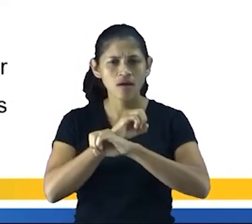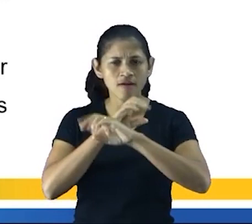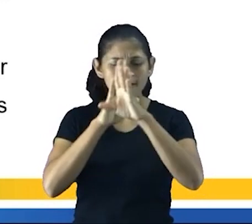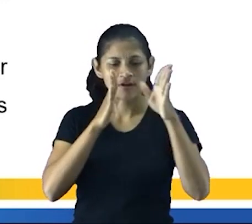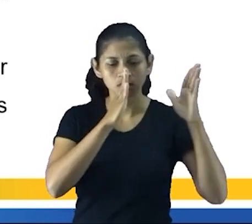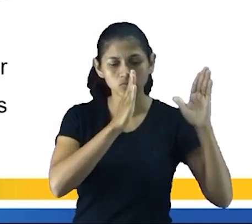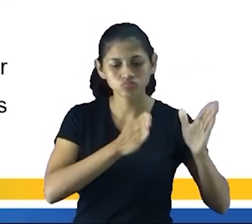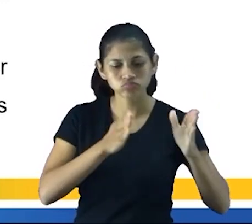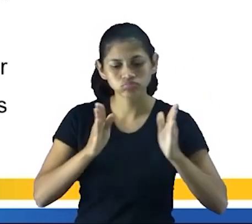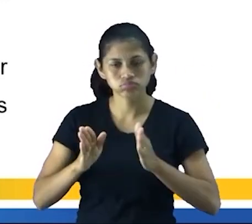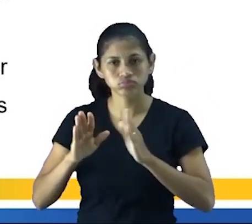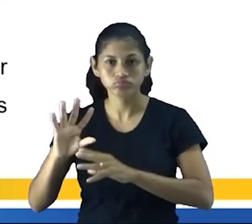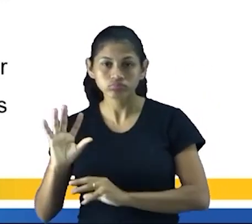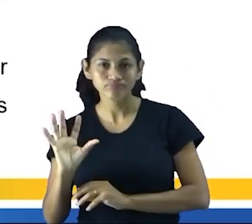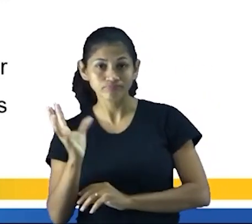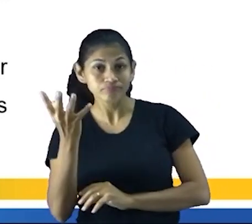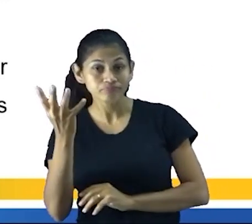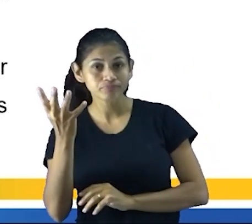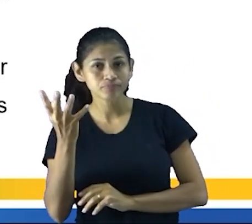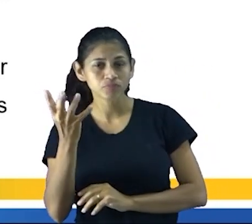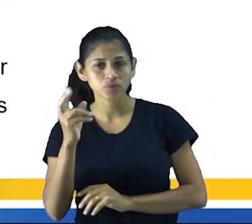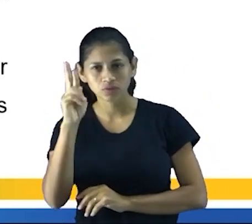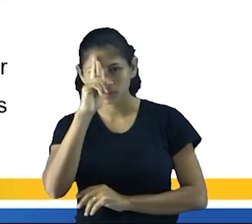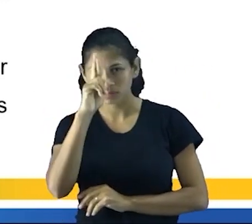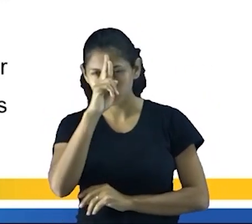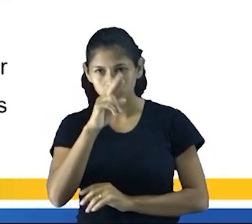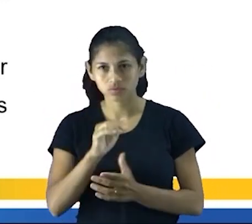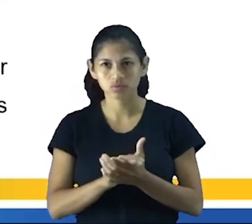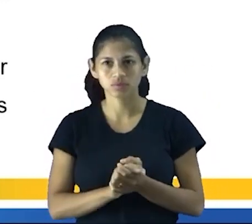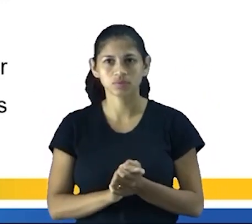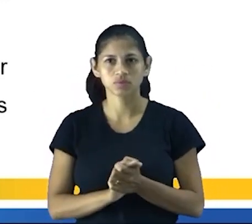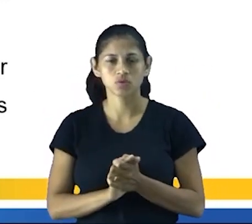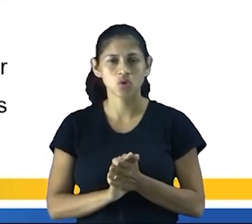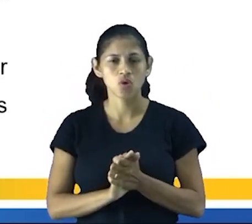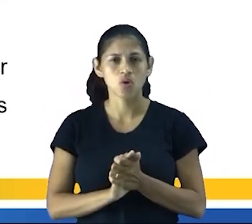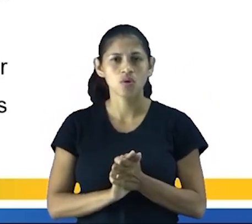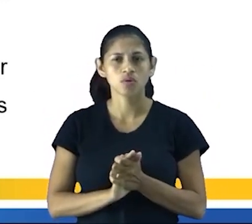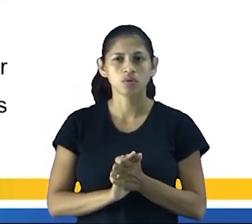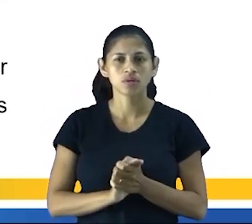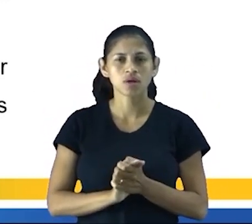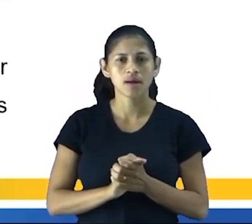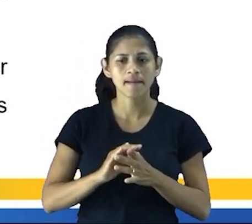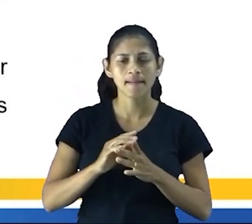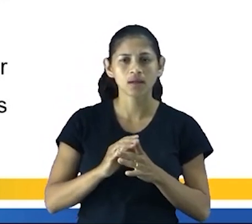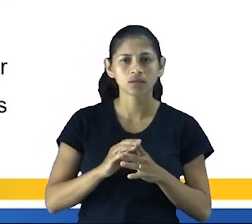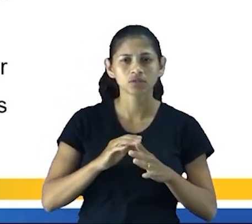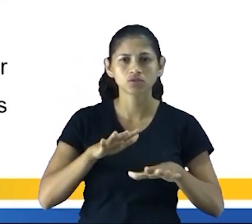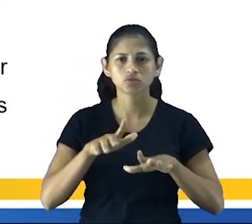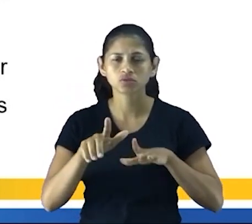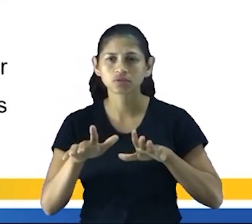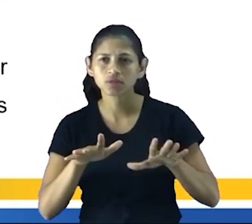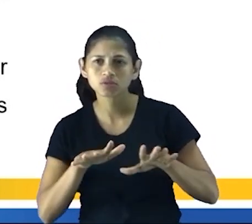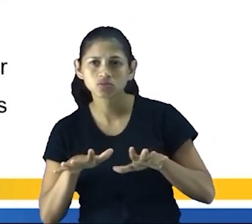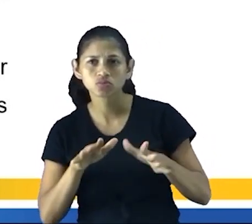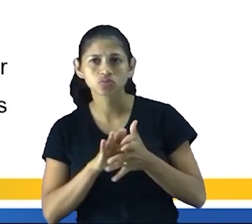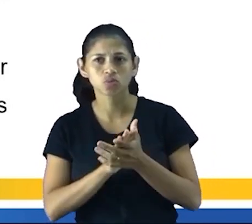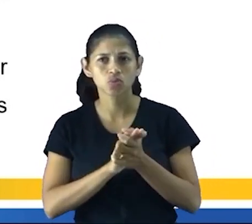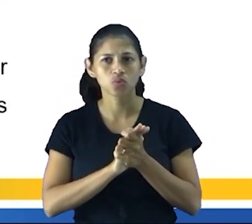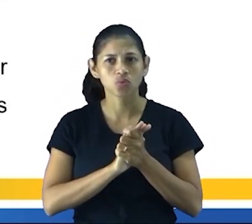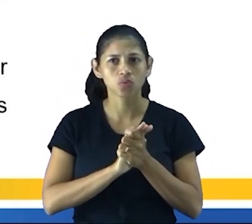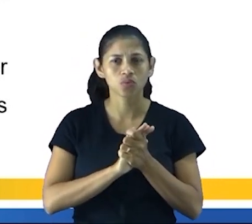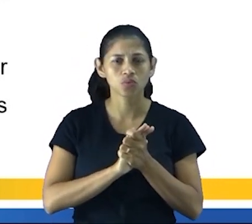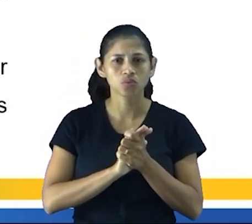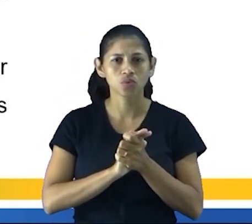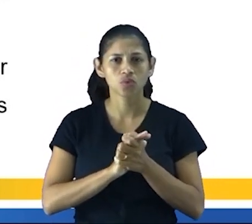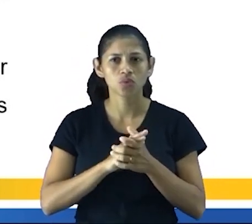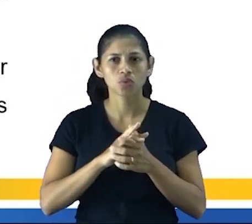sequência de acontecimentos, né, de uma história, os fatos e as ações são relatados por um narrador, né, que nós temos aí o que se